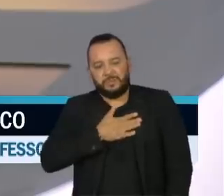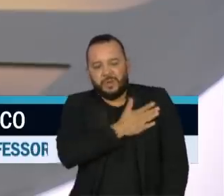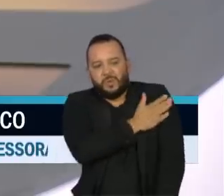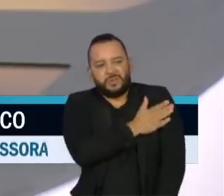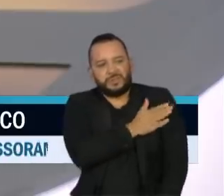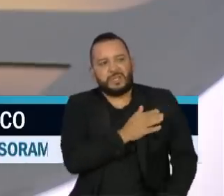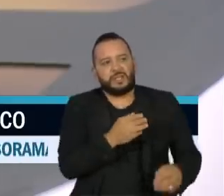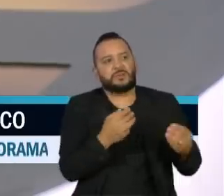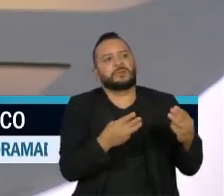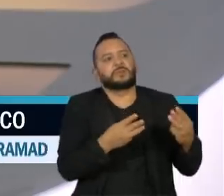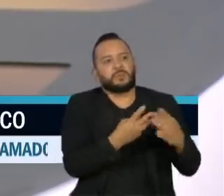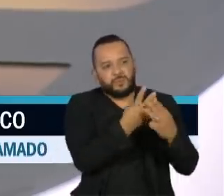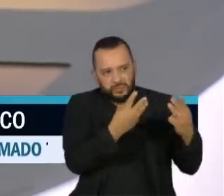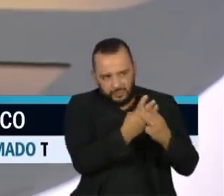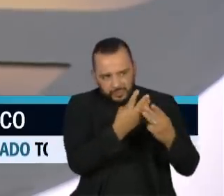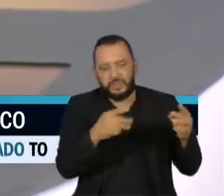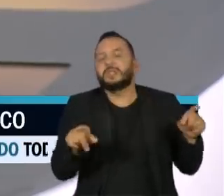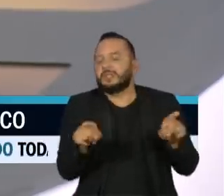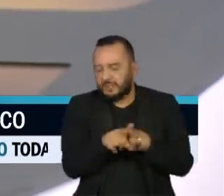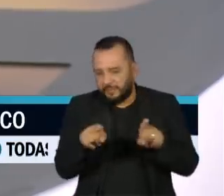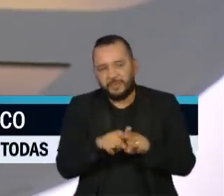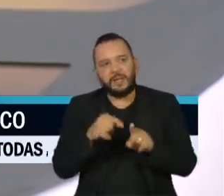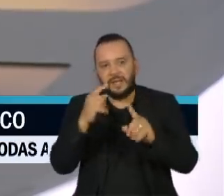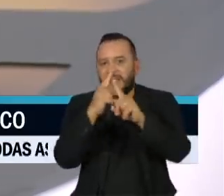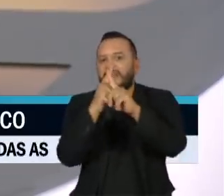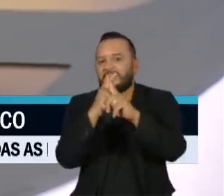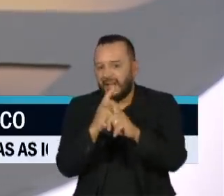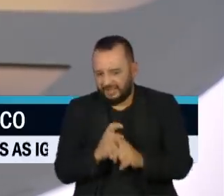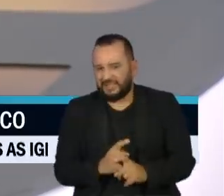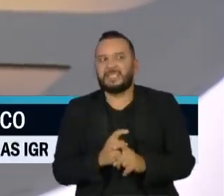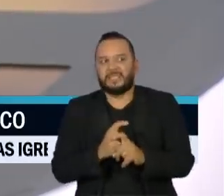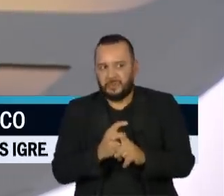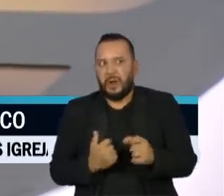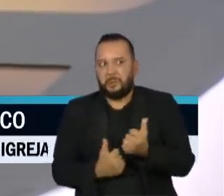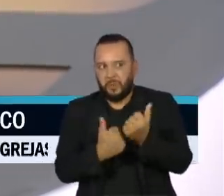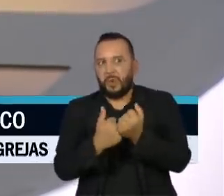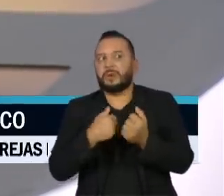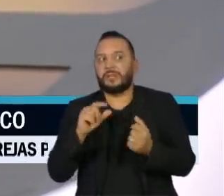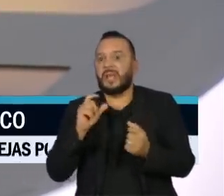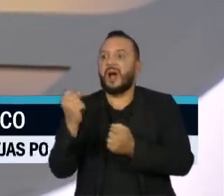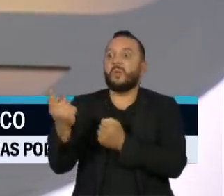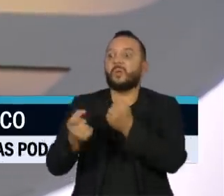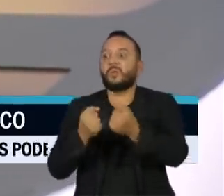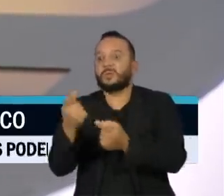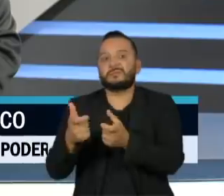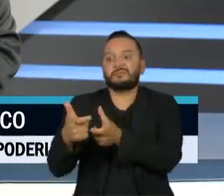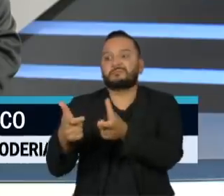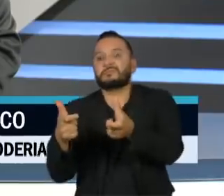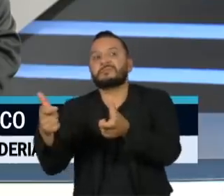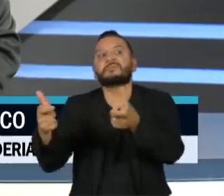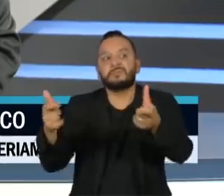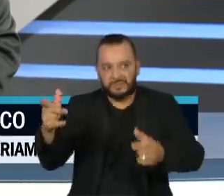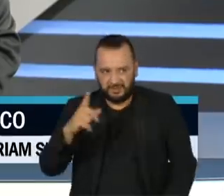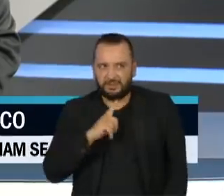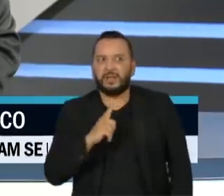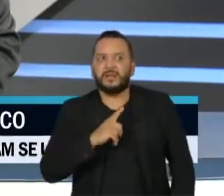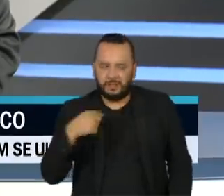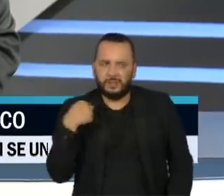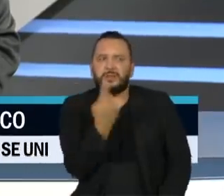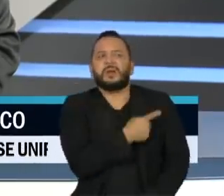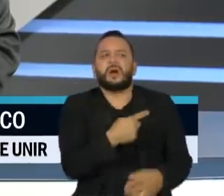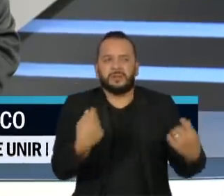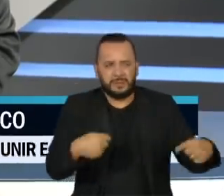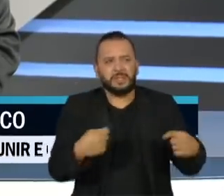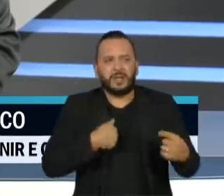e fenômenos atípicos na sociedade brasileira, o que mostra que a gente precisa se reengajar na questão